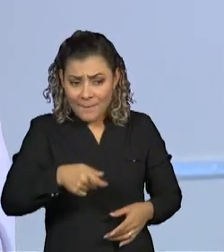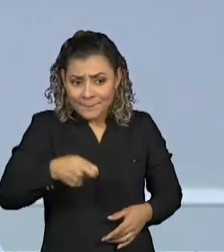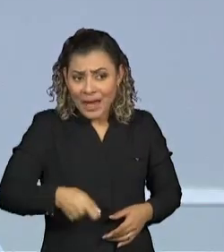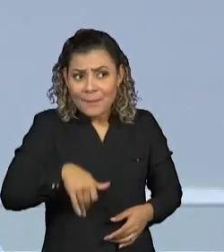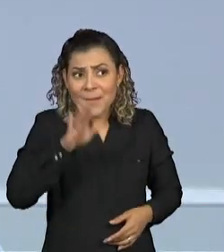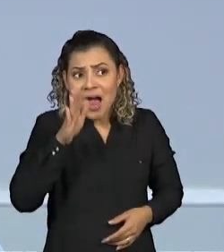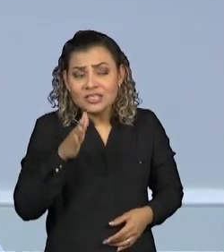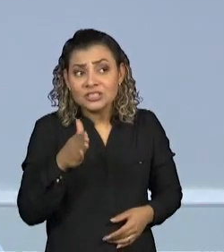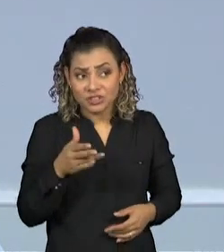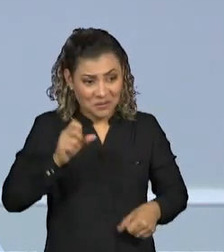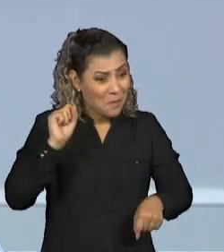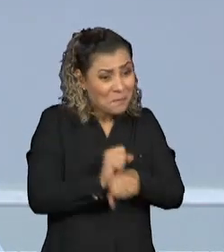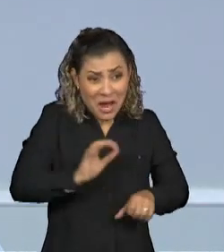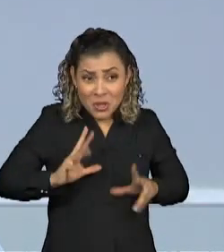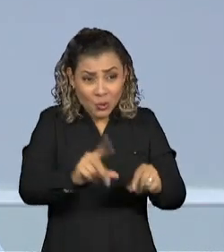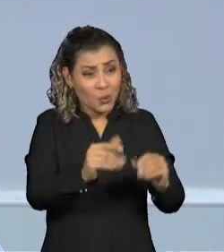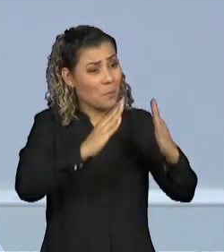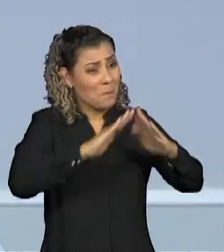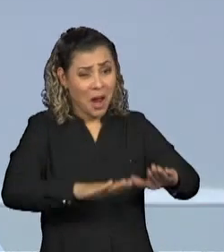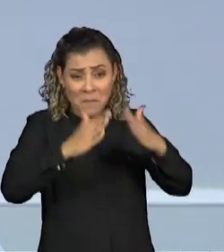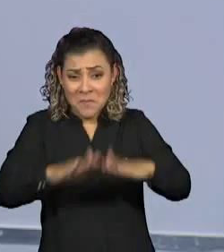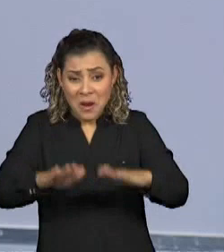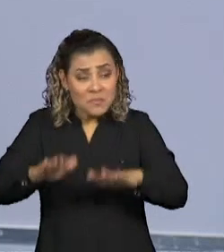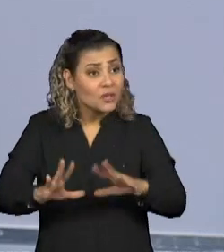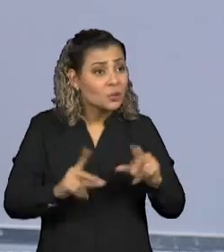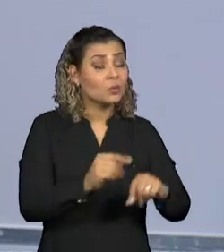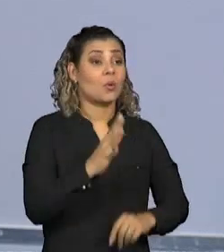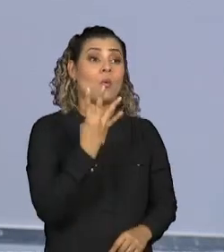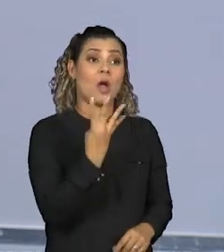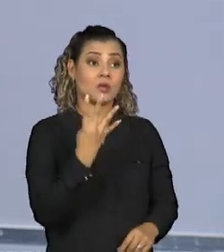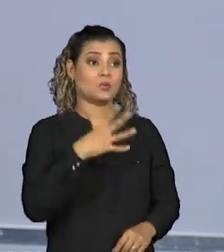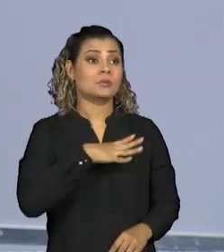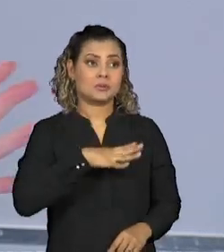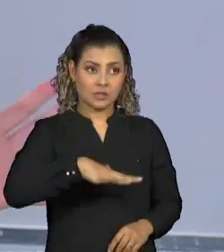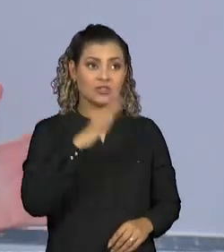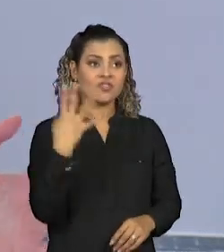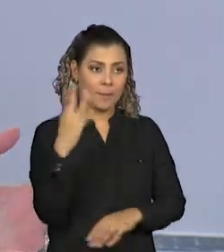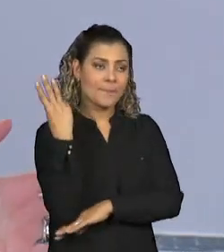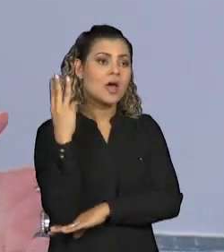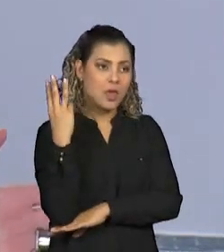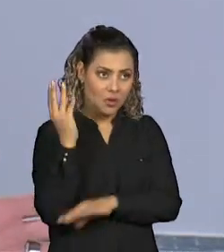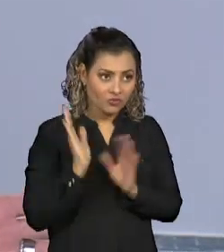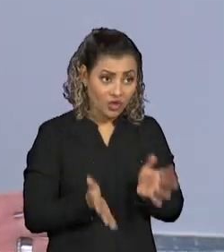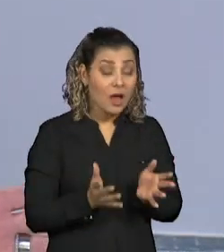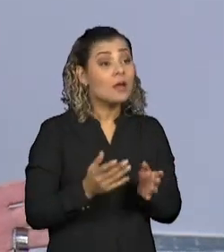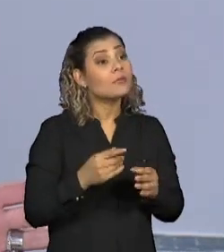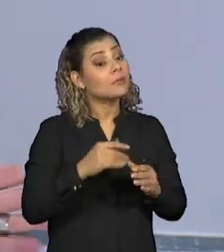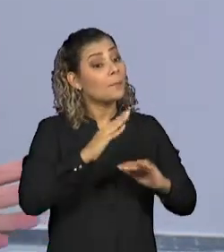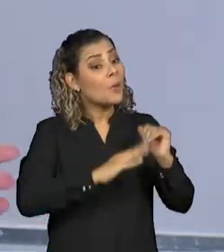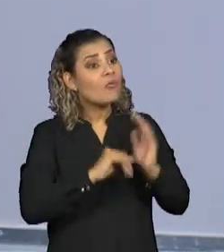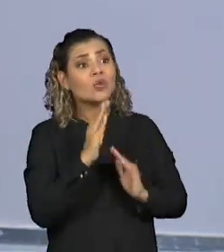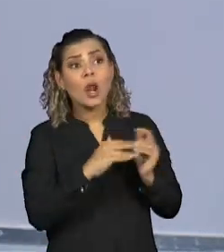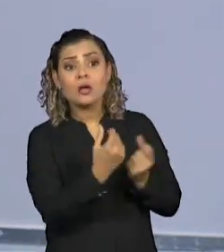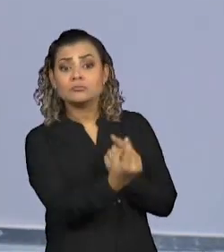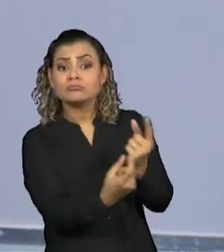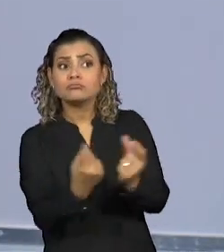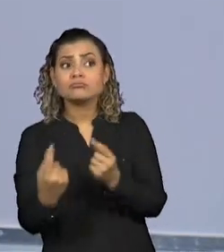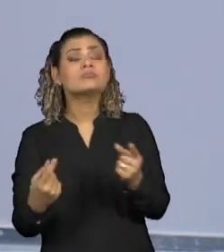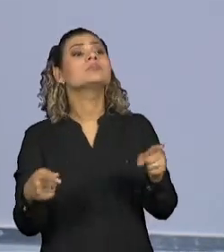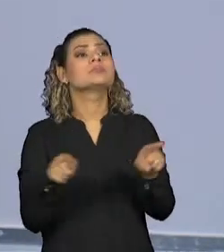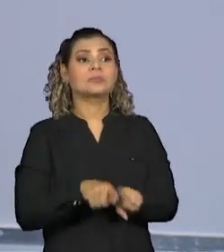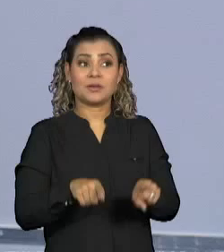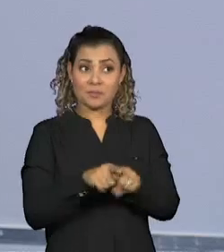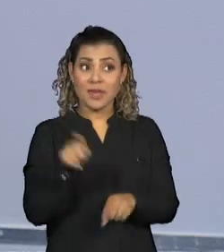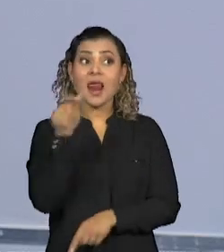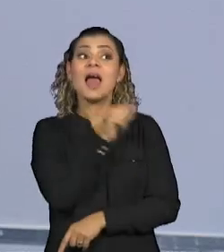rigorosa de isolamento, já está em 4 cidades, no Maranhão, e alguns especialistas defendem que essa medida seja tomada também